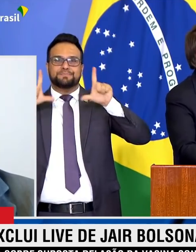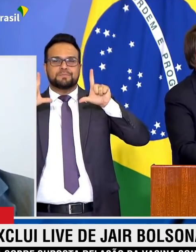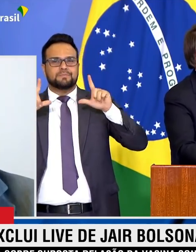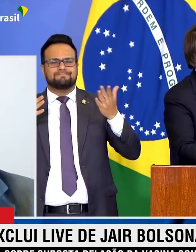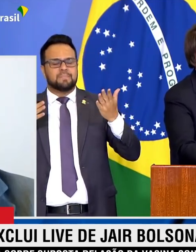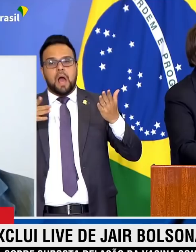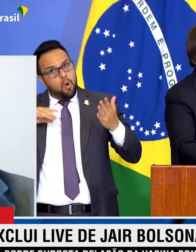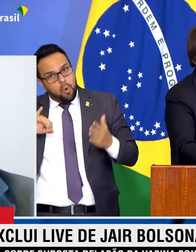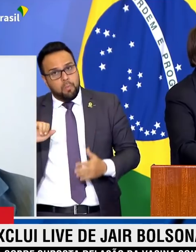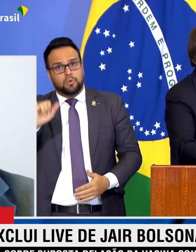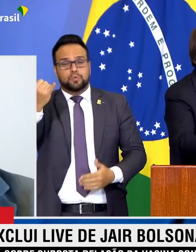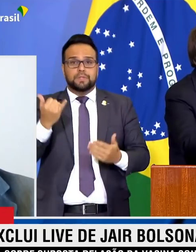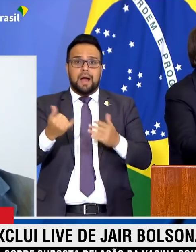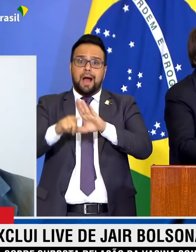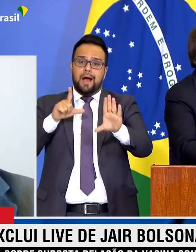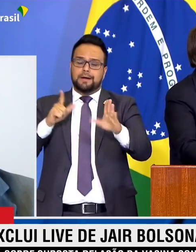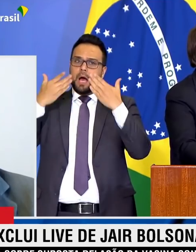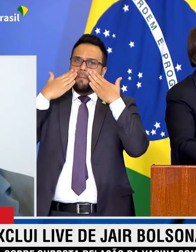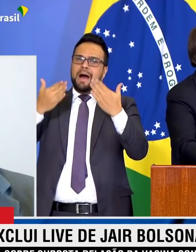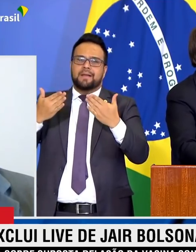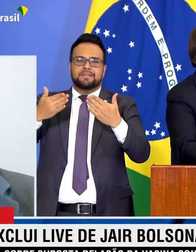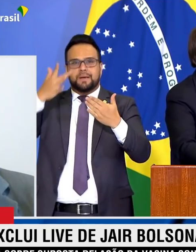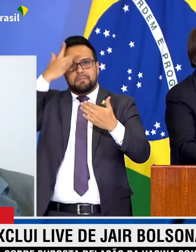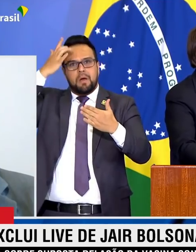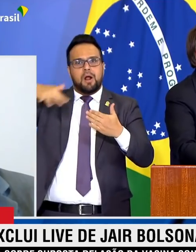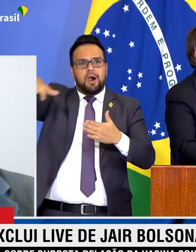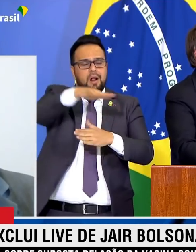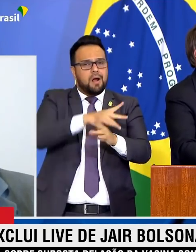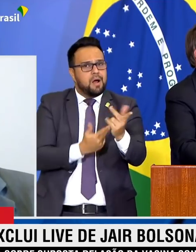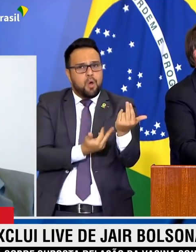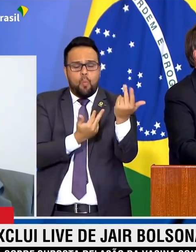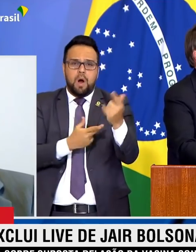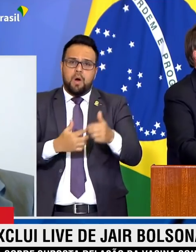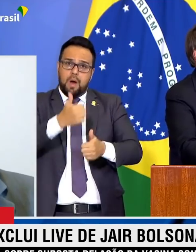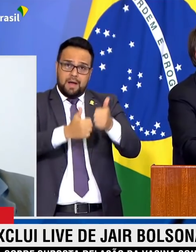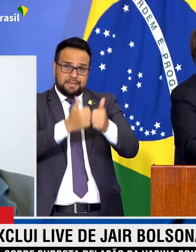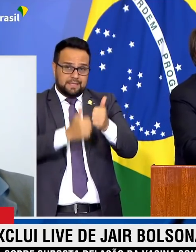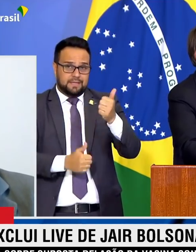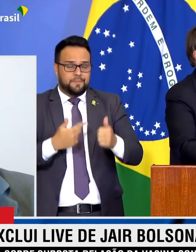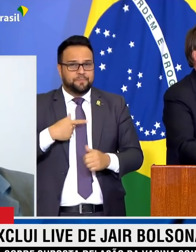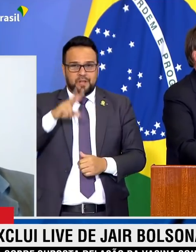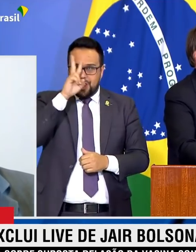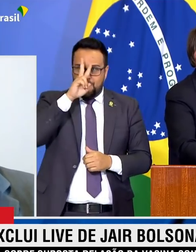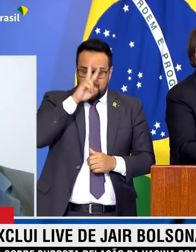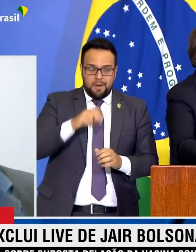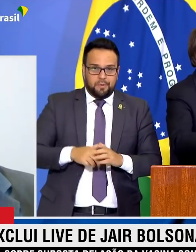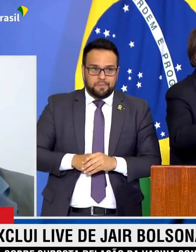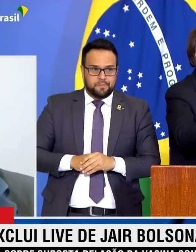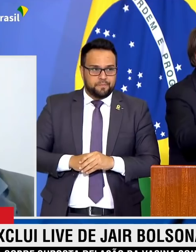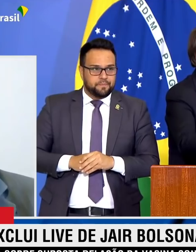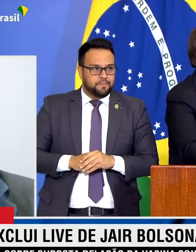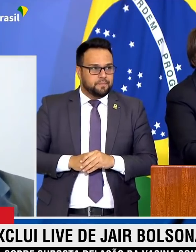a tratar os nossos pobres é Os Miseráveis as pessoas que situação aí de vulnerabilidade como a